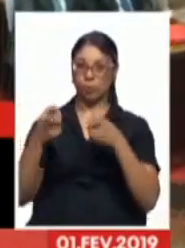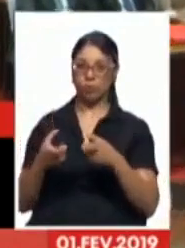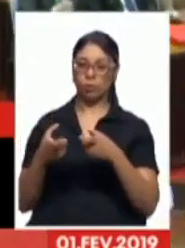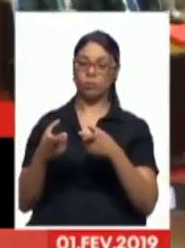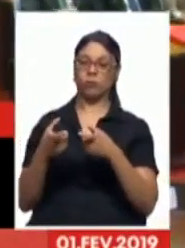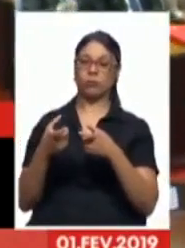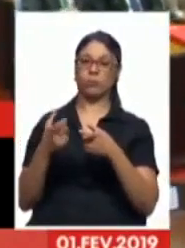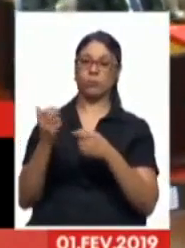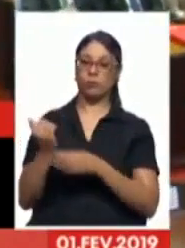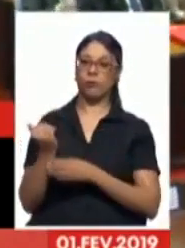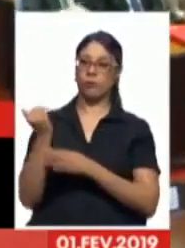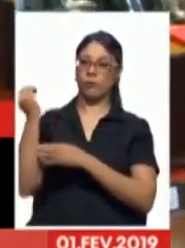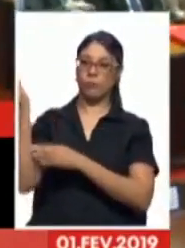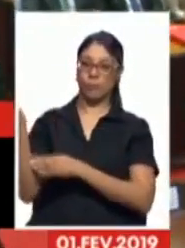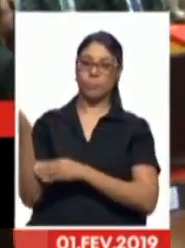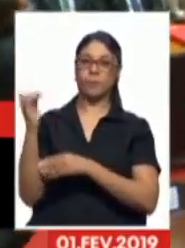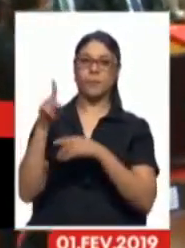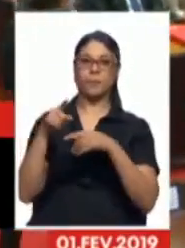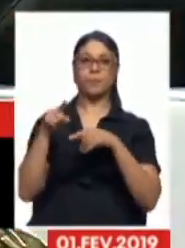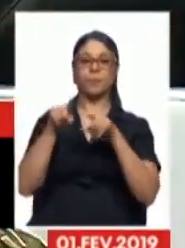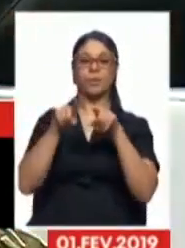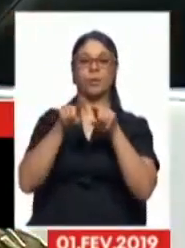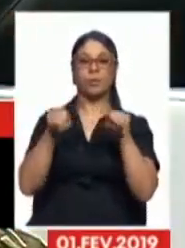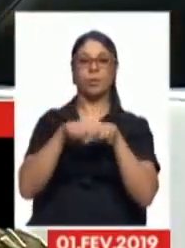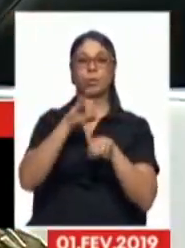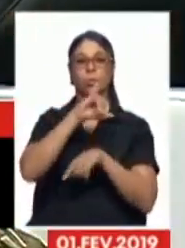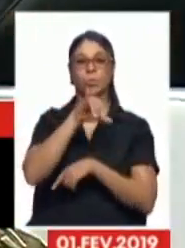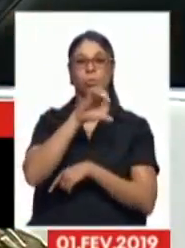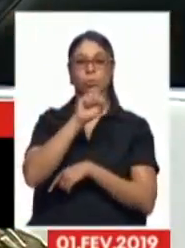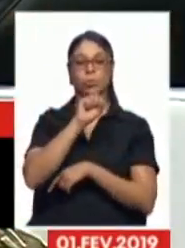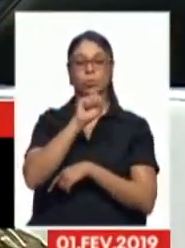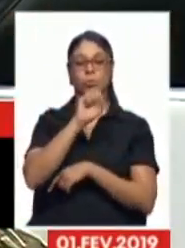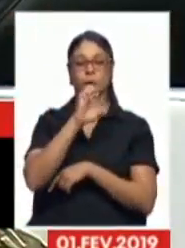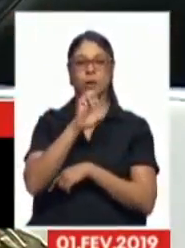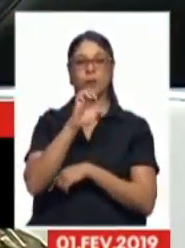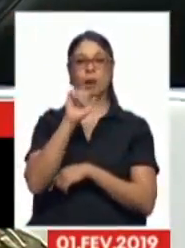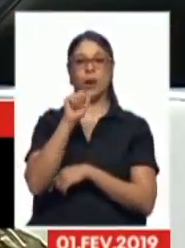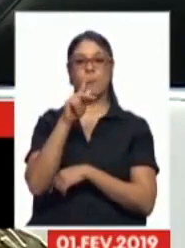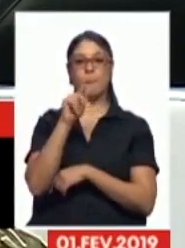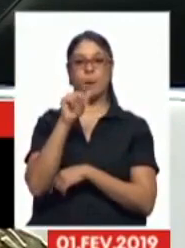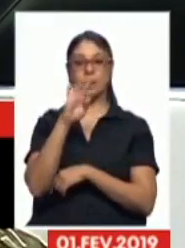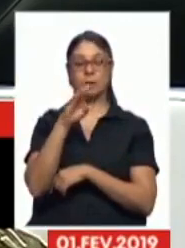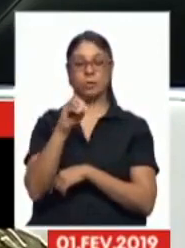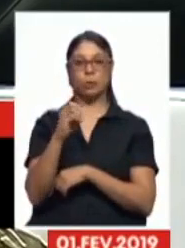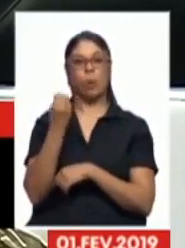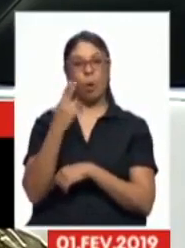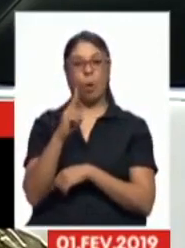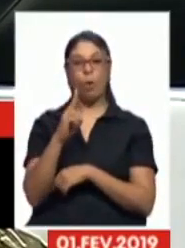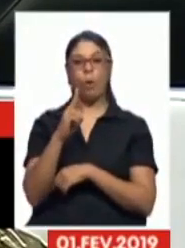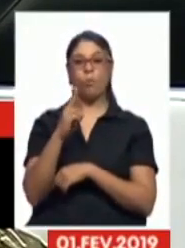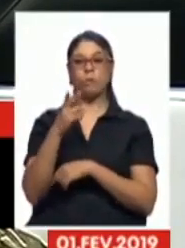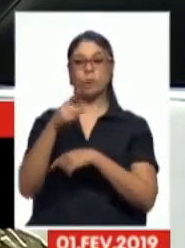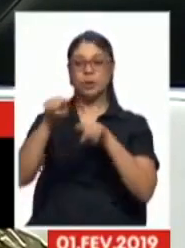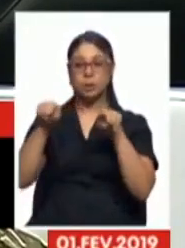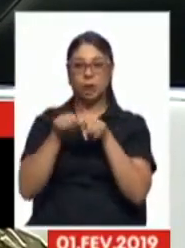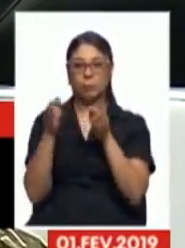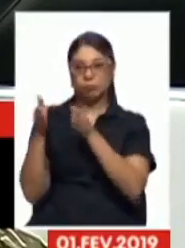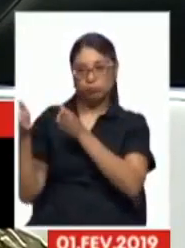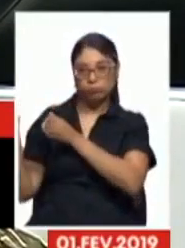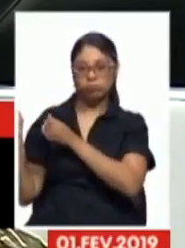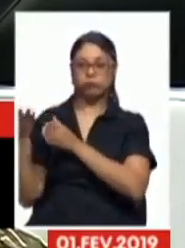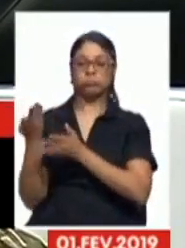Democrático José Aparecido de Oliveira ou aos gabinetes parlamentares. Durante esse